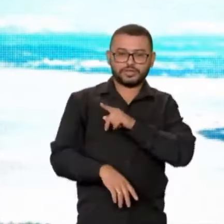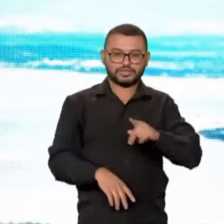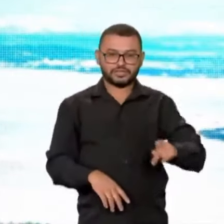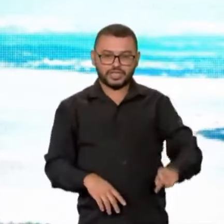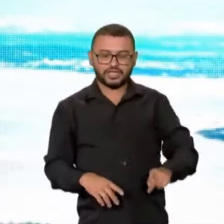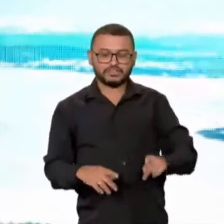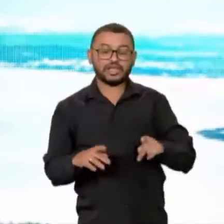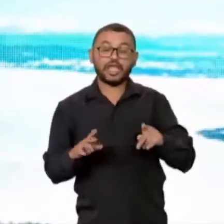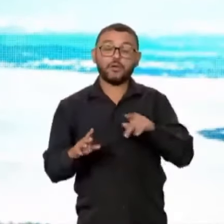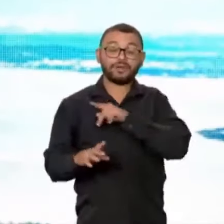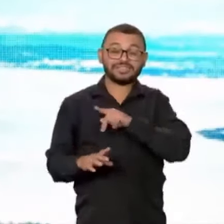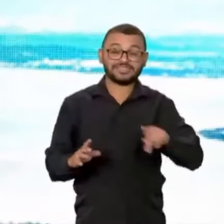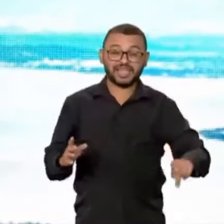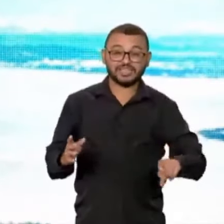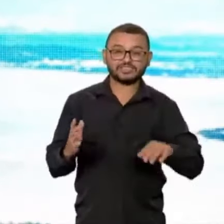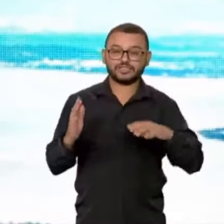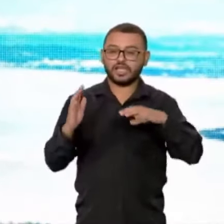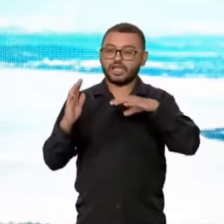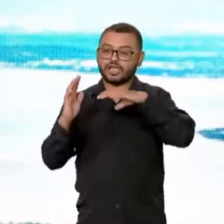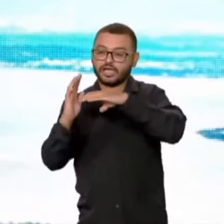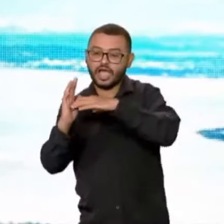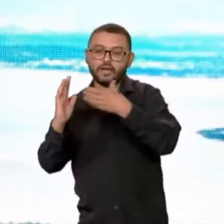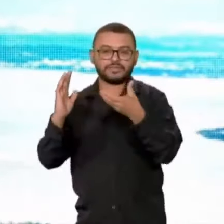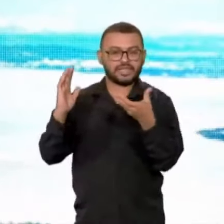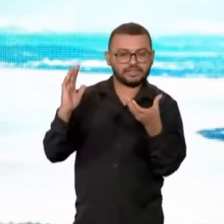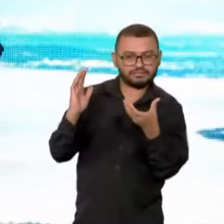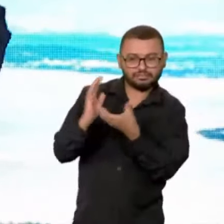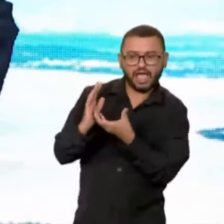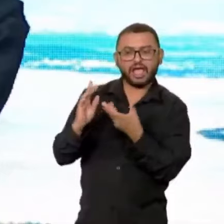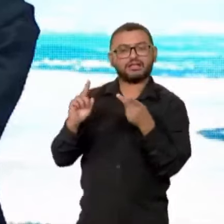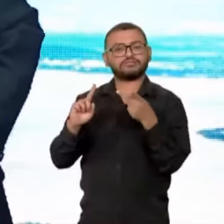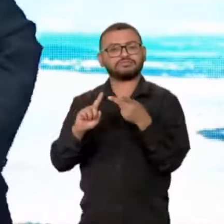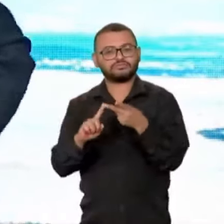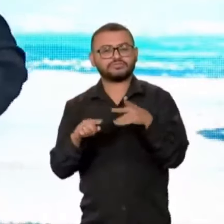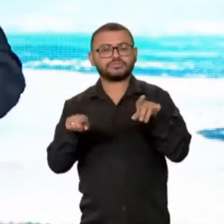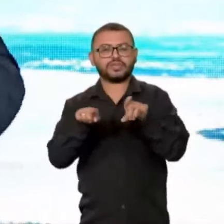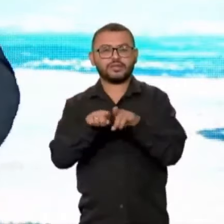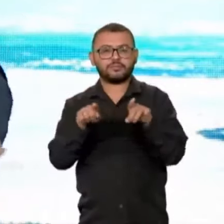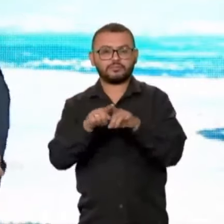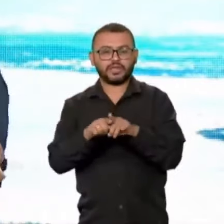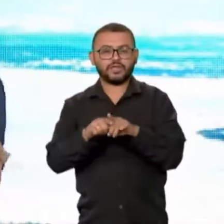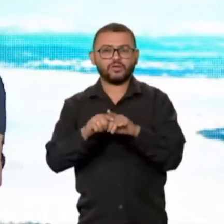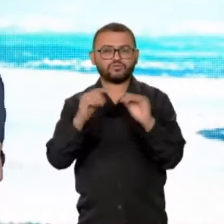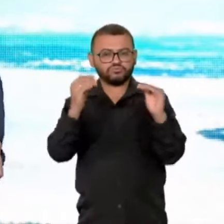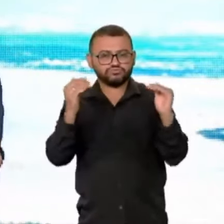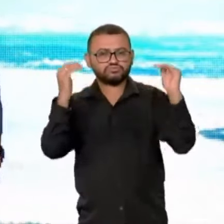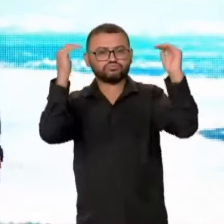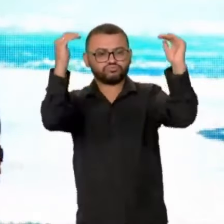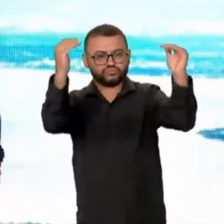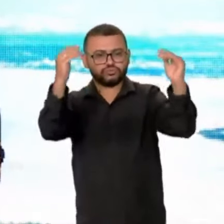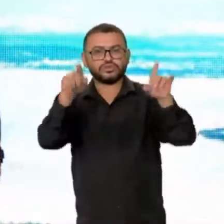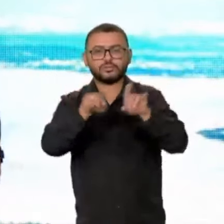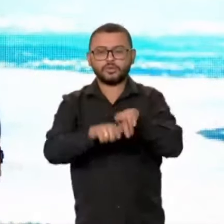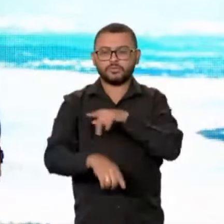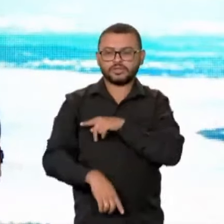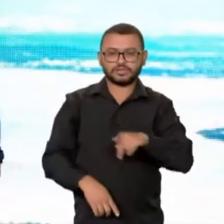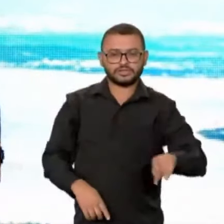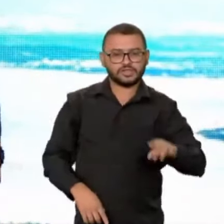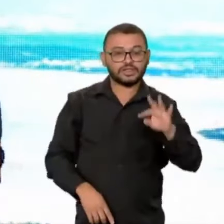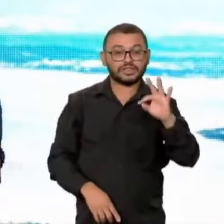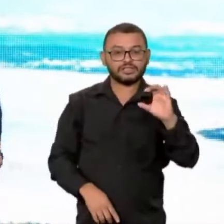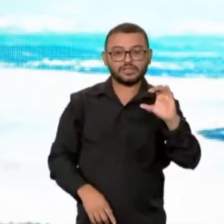dos Deputados, o presidente do Senado, o presidente da Suprema Corte e o presidente do Tribunal de Contas da